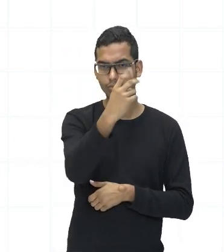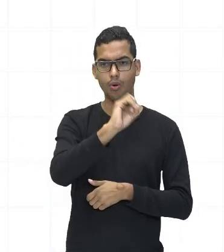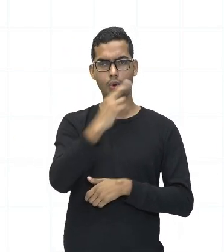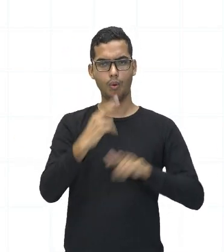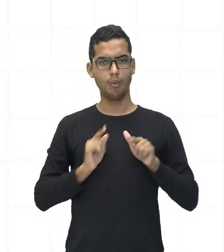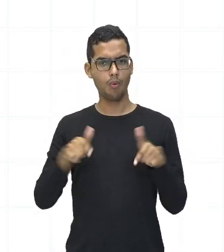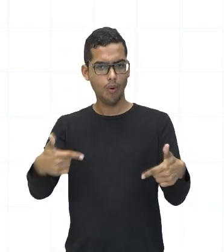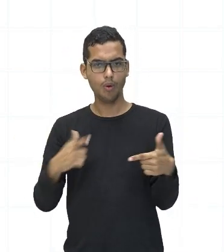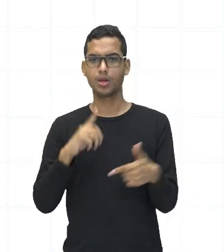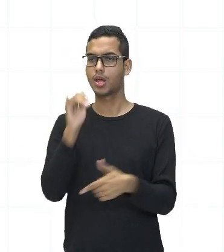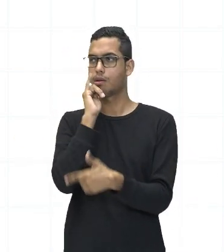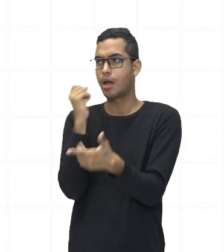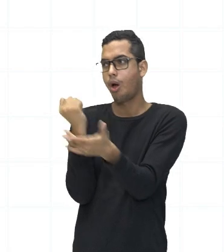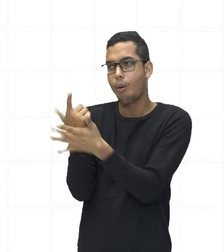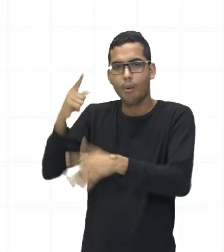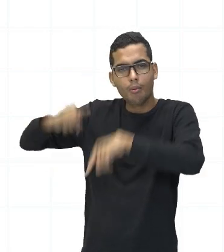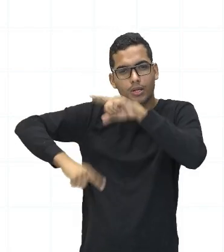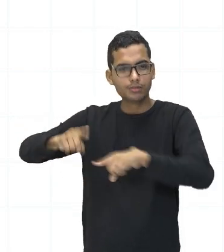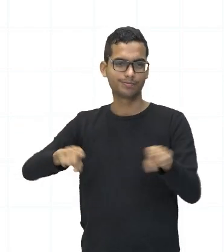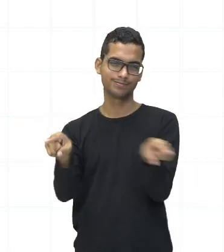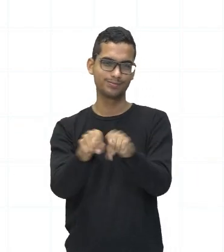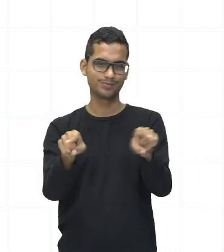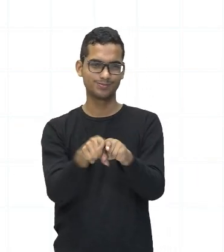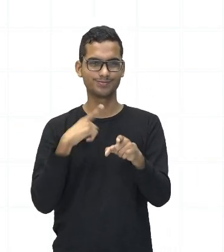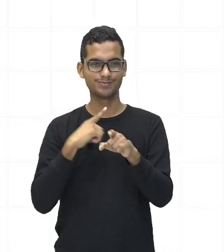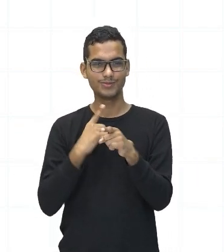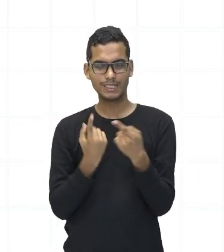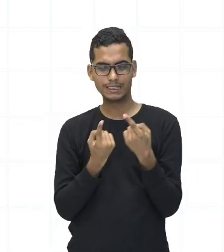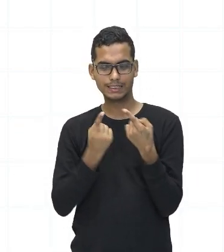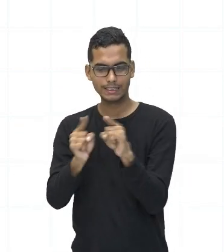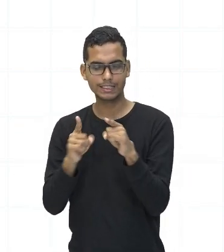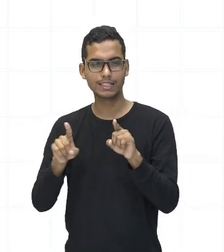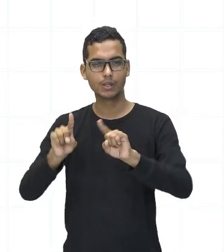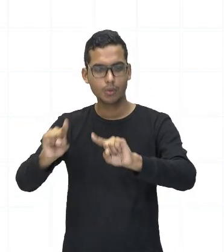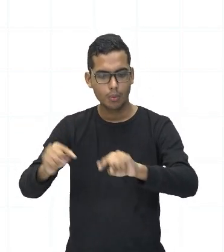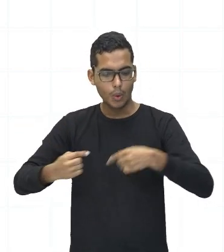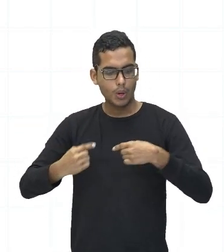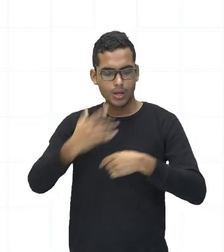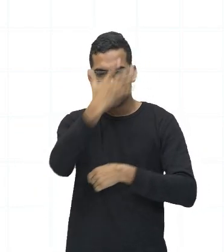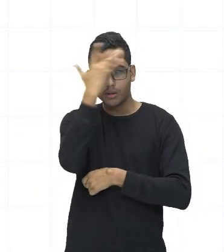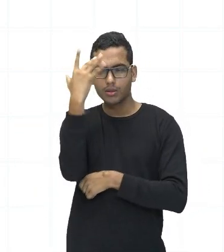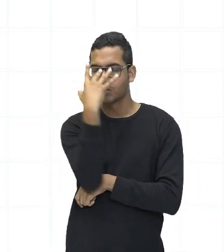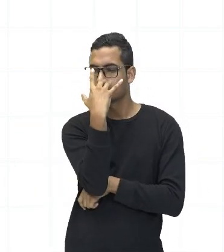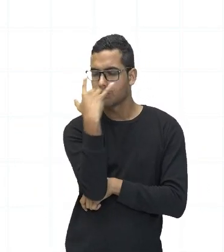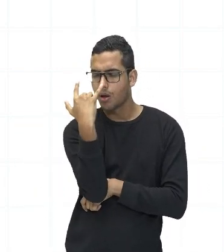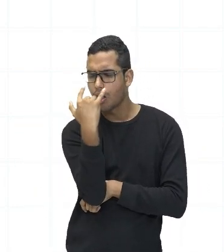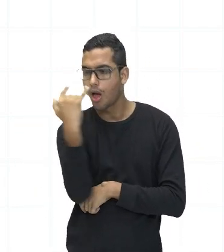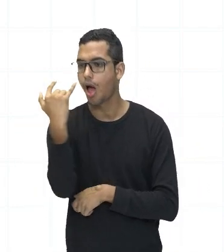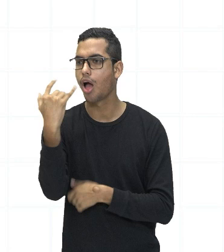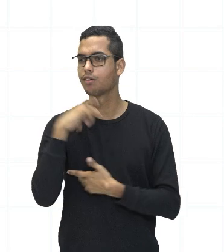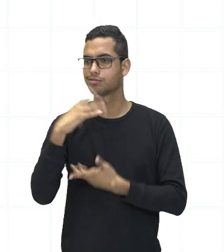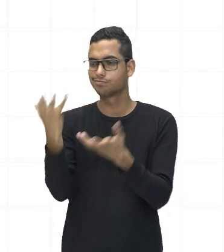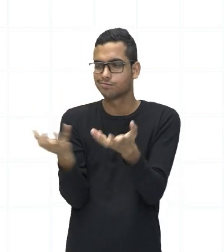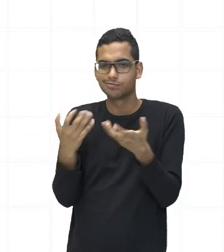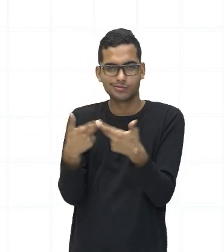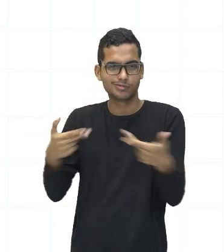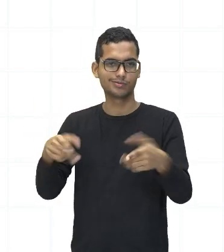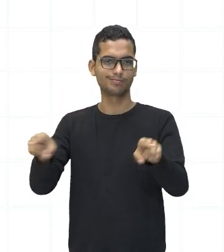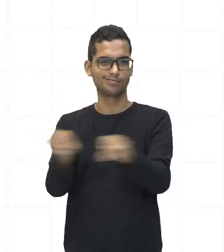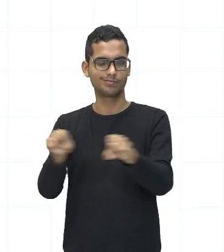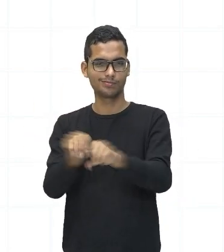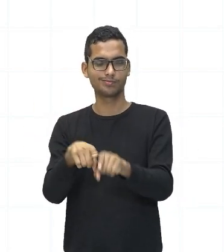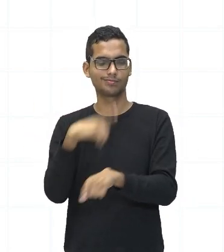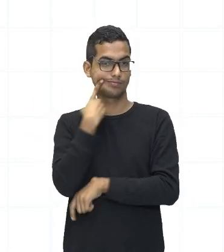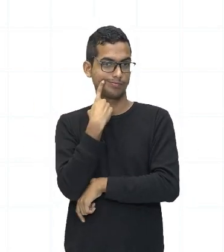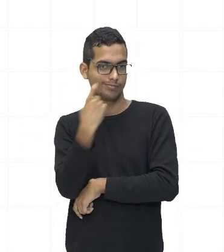compre um produto, né? Então a persuasão existe na tentativa de seduzir o leitor consumidor. A partir do uso de